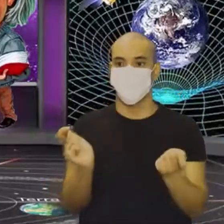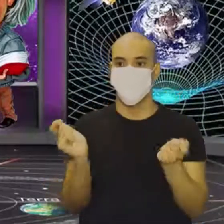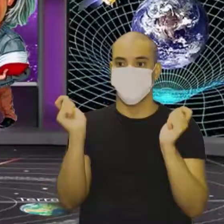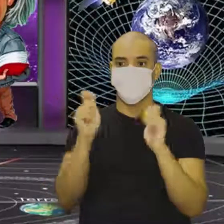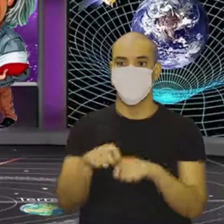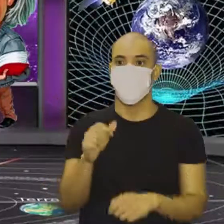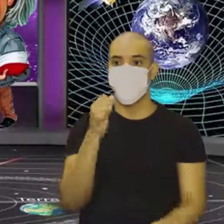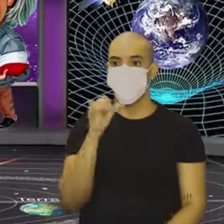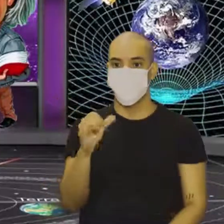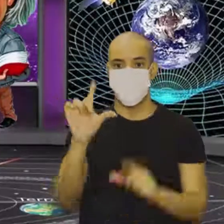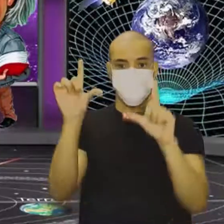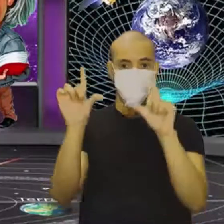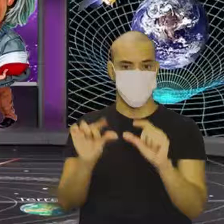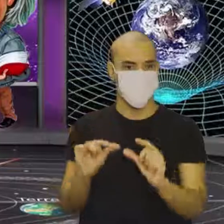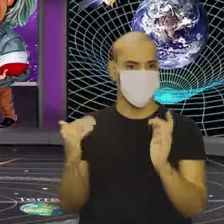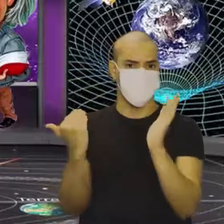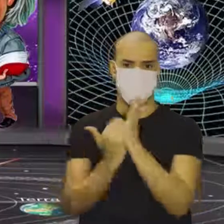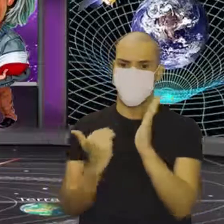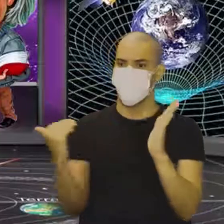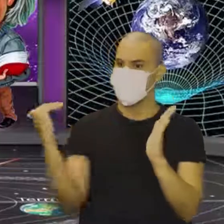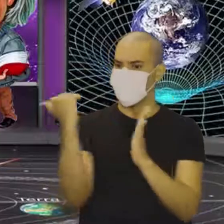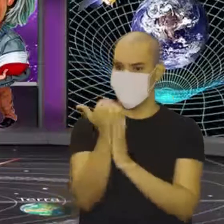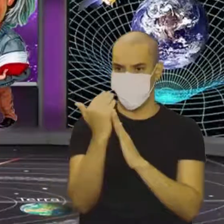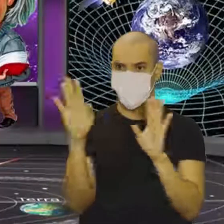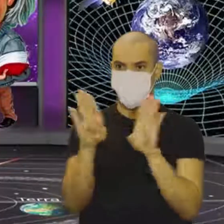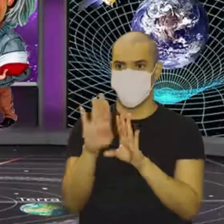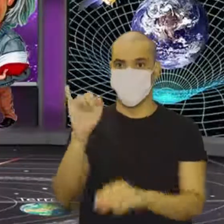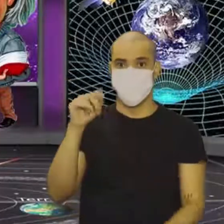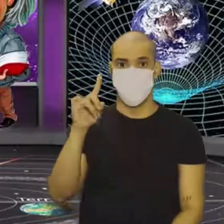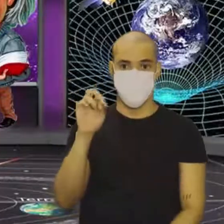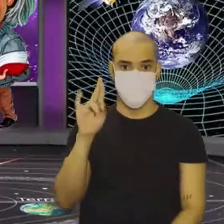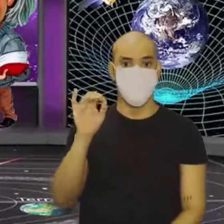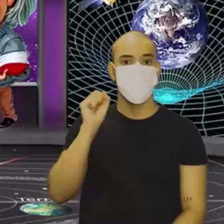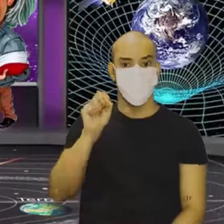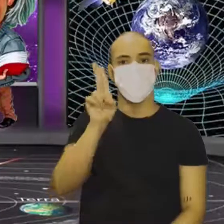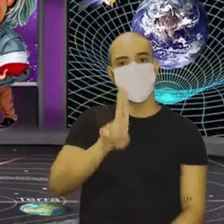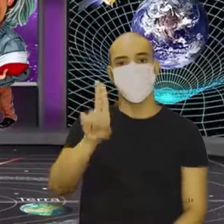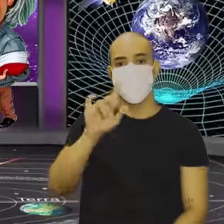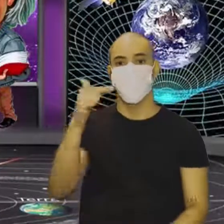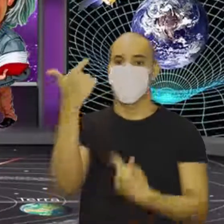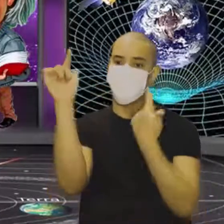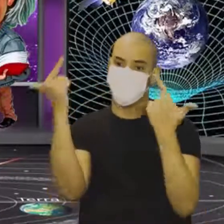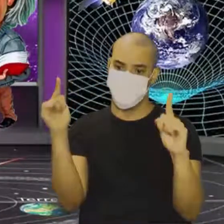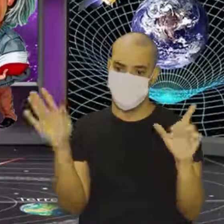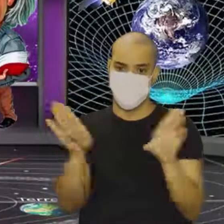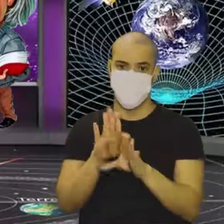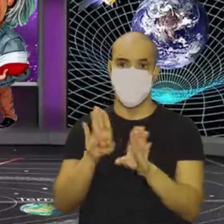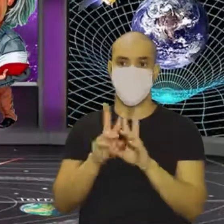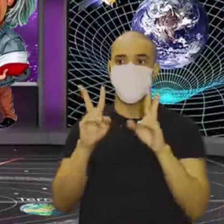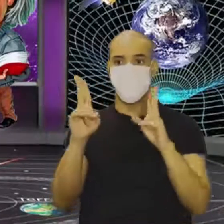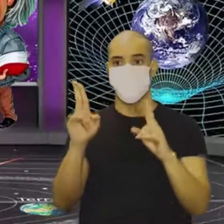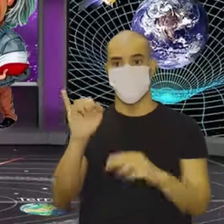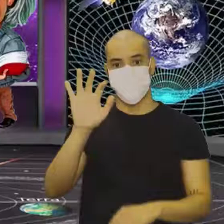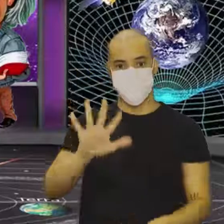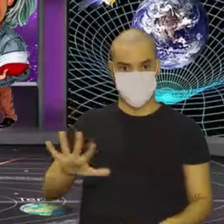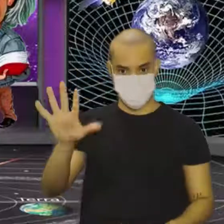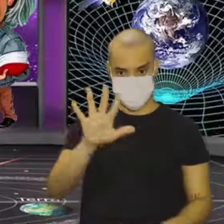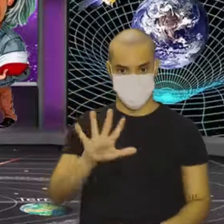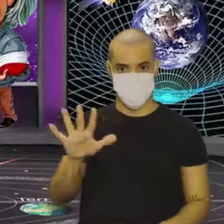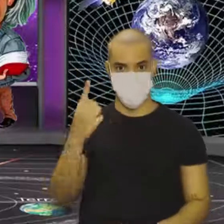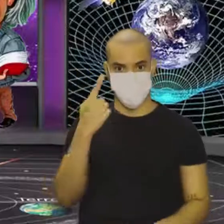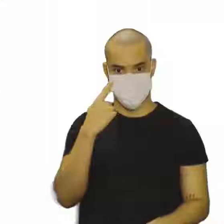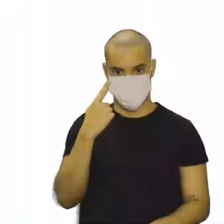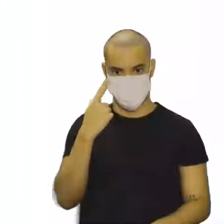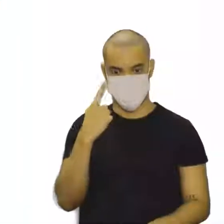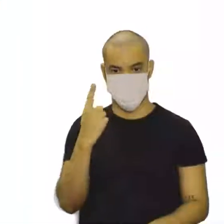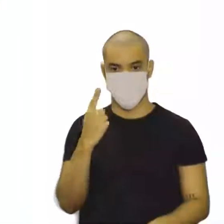armazenar e descarregar é alta, né? E já o indutor você pode utilizar em outras aplicações, como estava ali na imagem. Vamos dar uma olhadinha de novo, olha